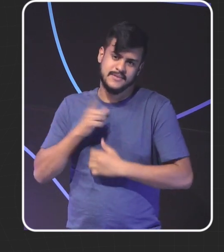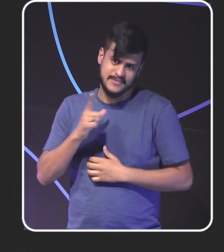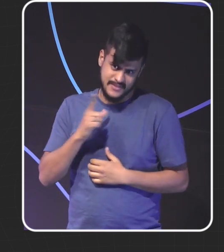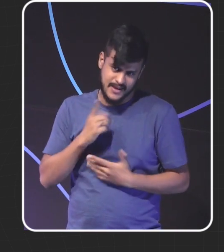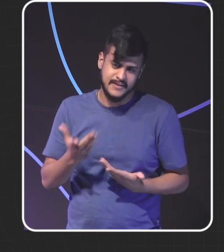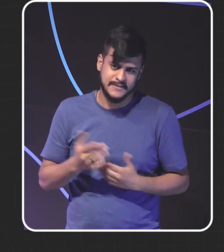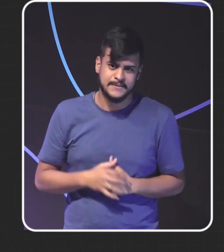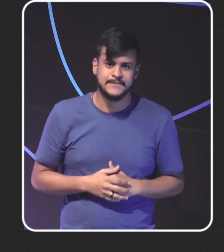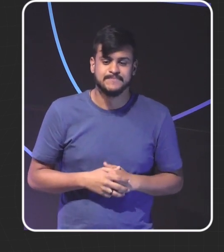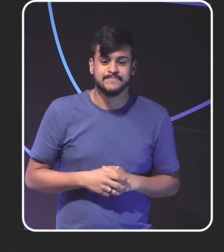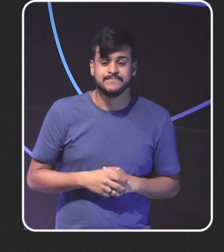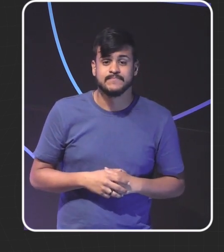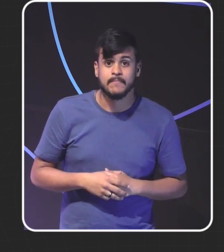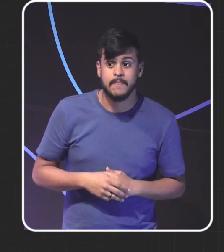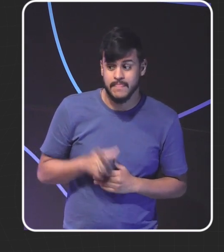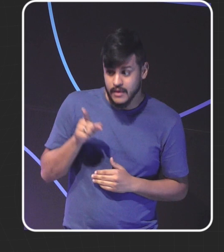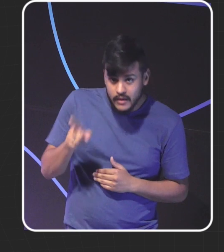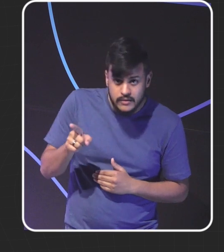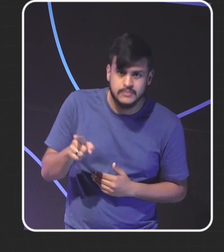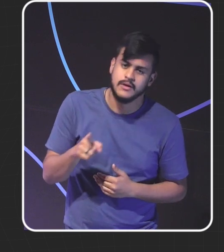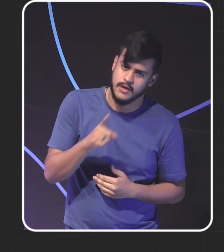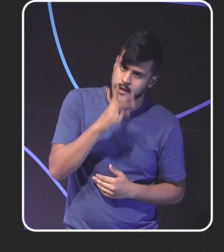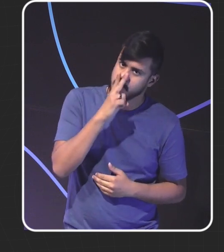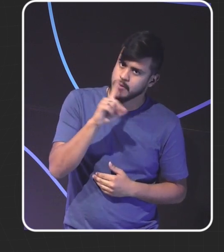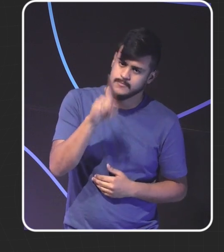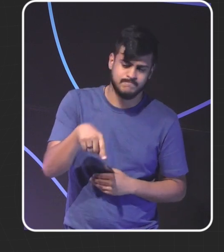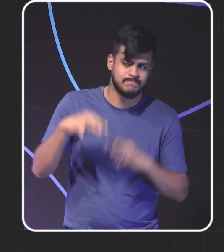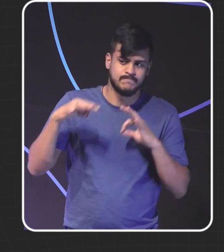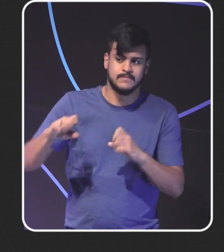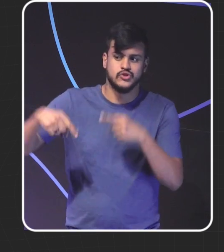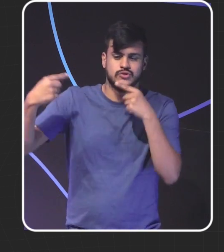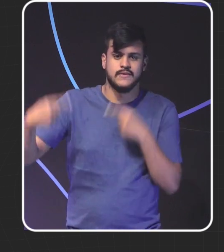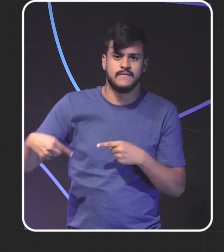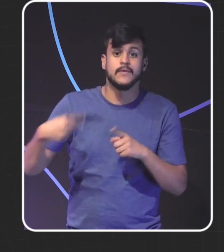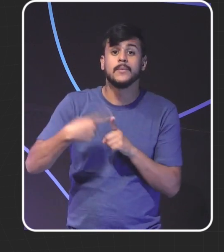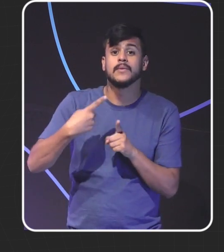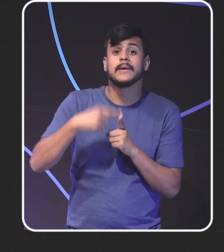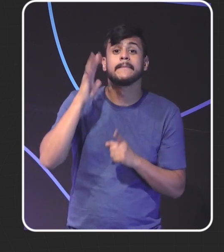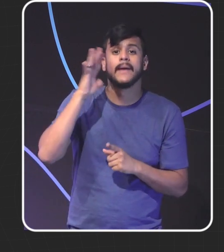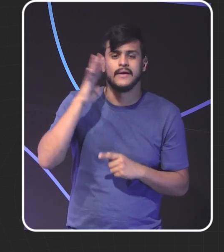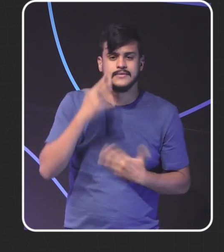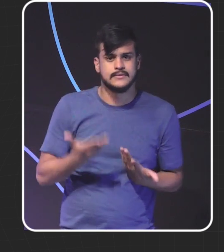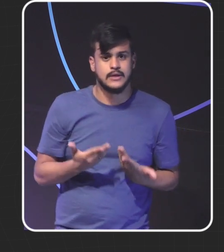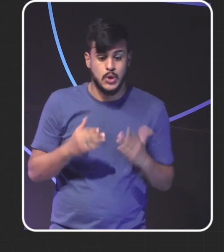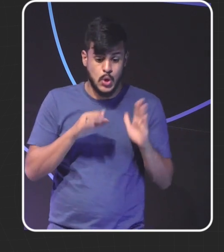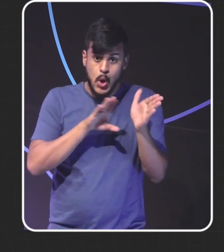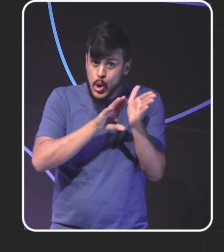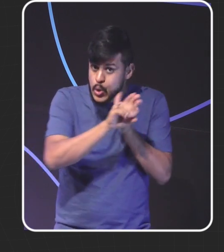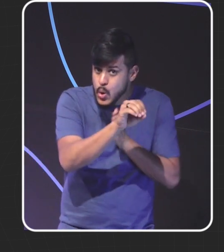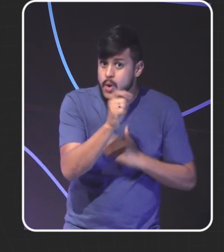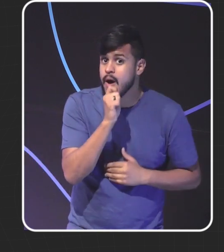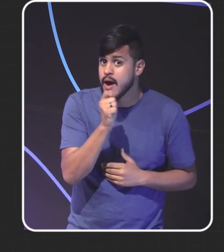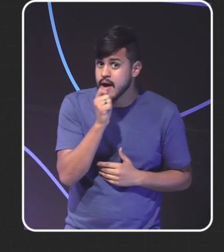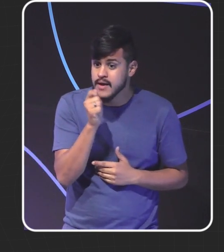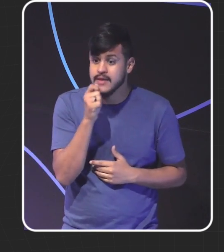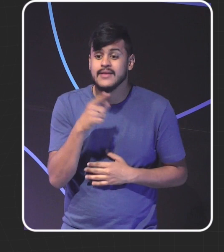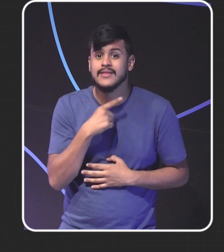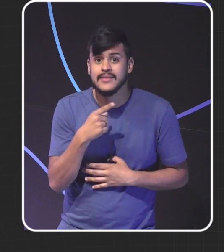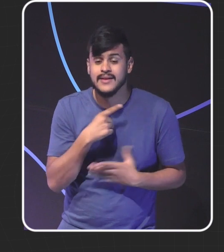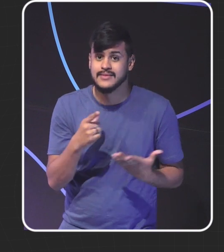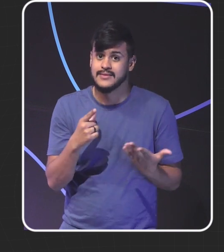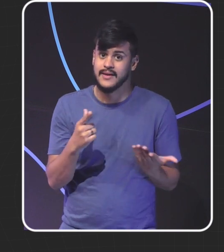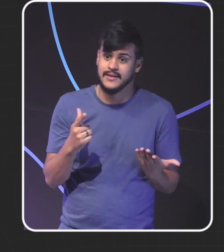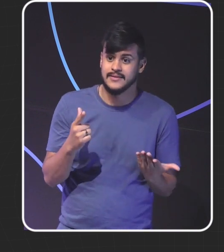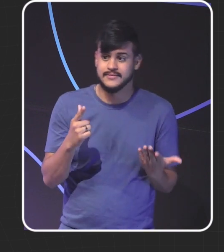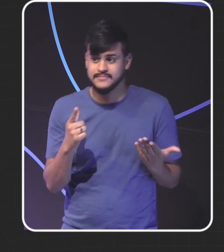a língua de sinais. E isso acho que ainda é um grande desafio, né, porque se a gente for pensar, o Google ainda traduz contra filé como against